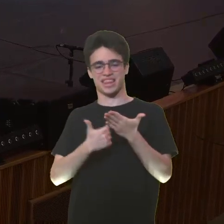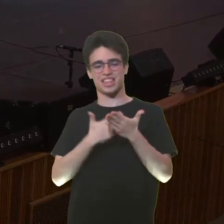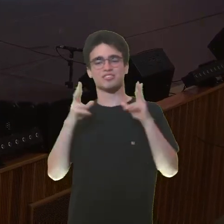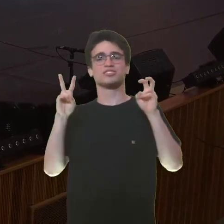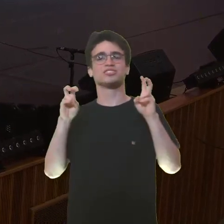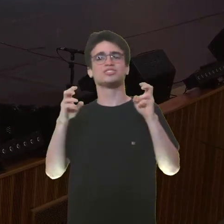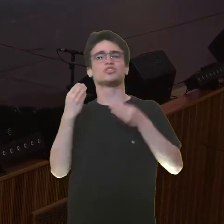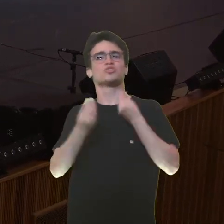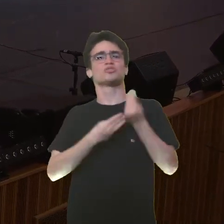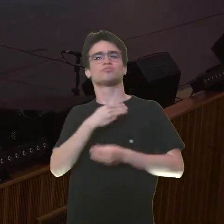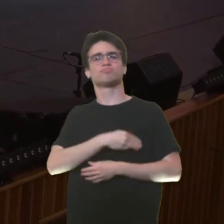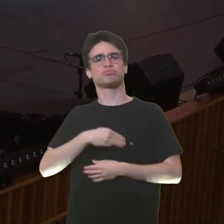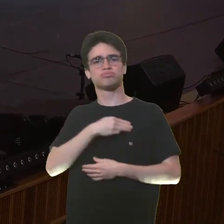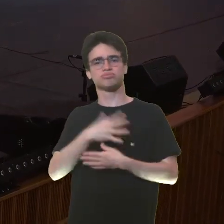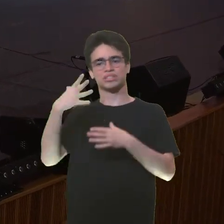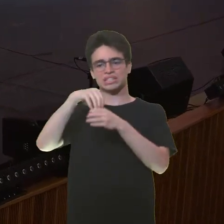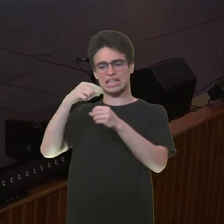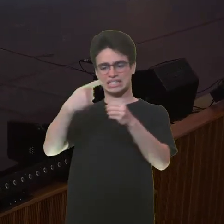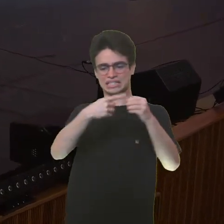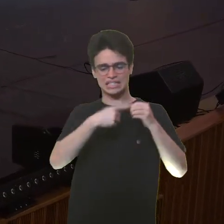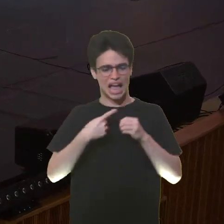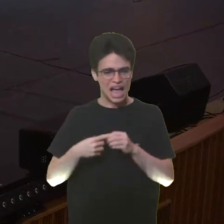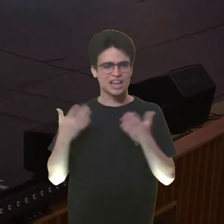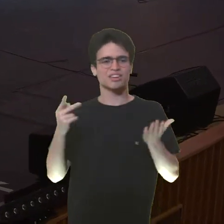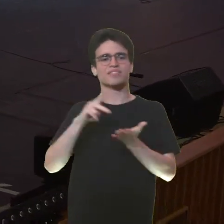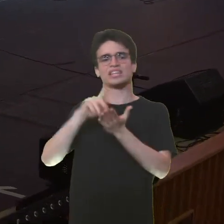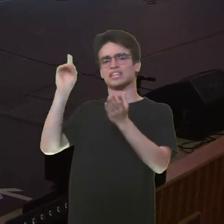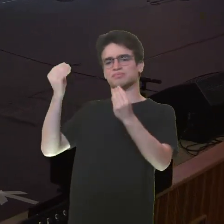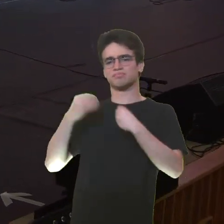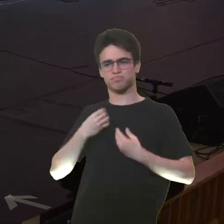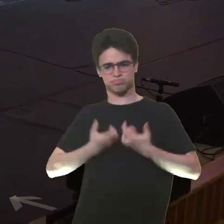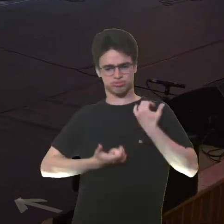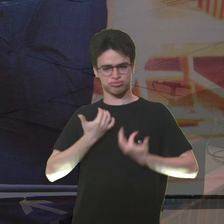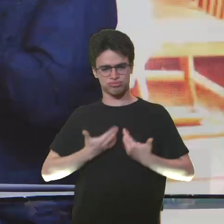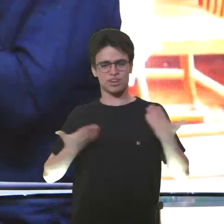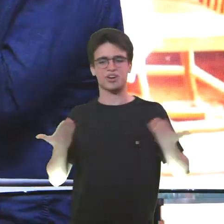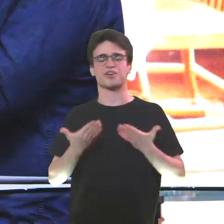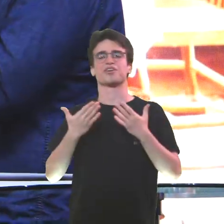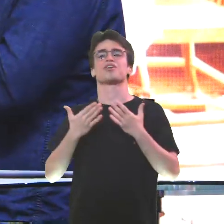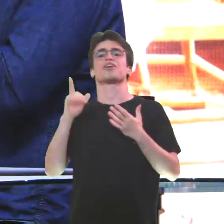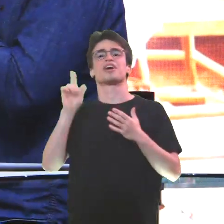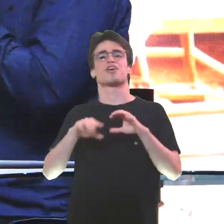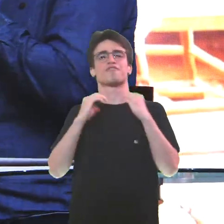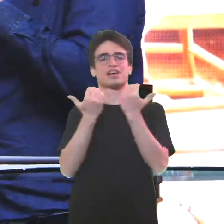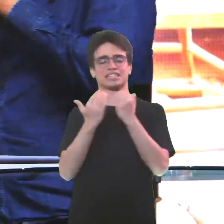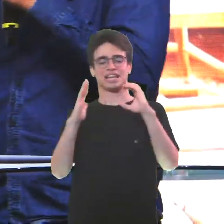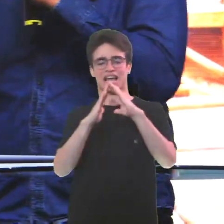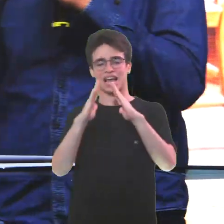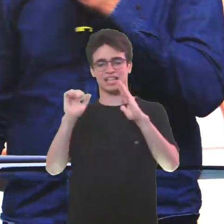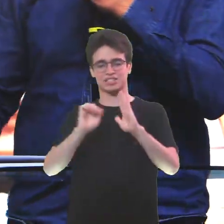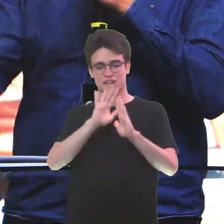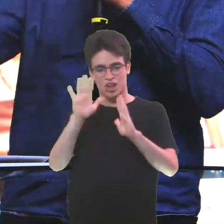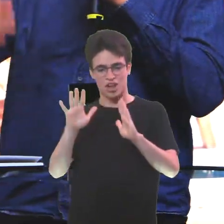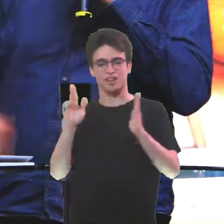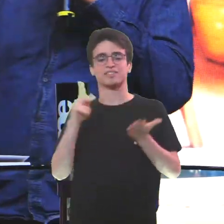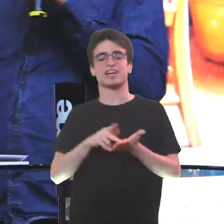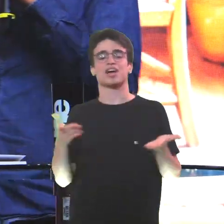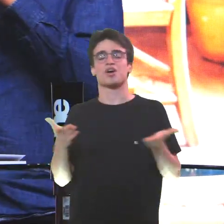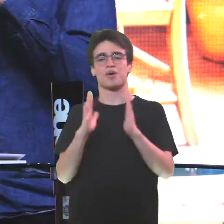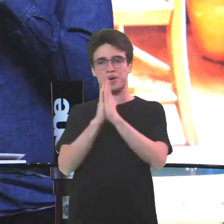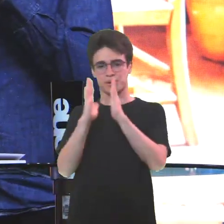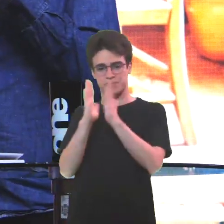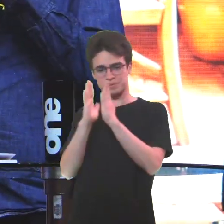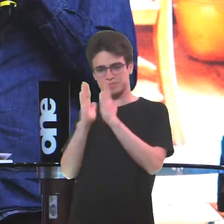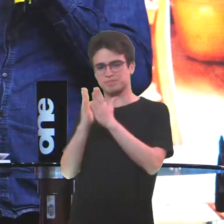das missões urbanas, e que Deus aqueça o nosso coração nessa conferência Casas de Glória. Vamos orar pelo pastor e que a palavra de Deus